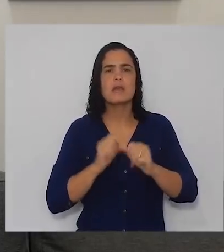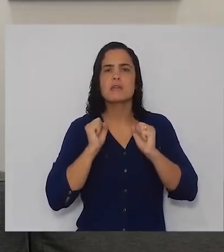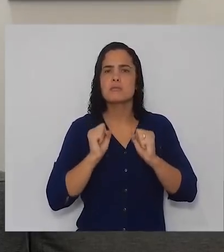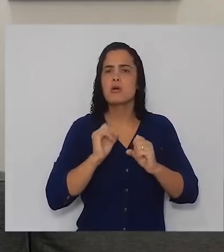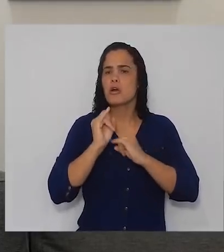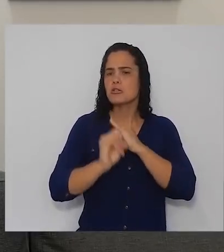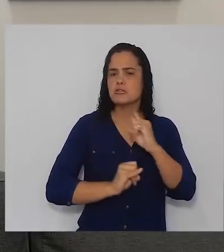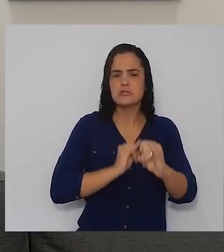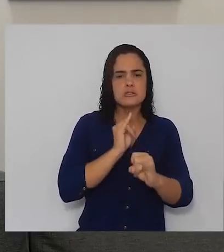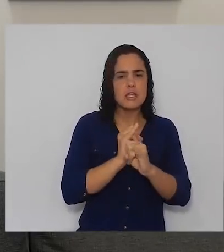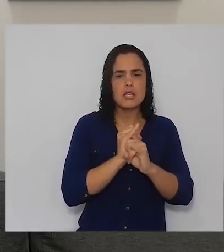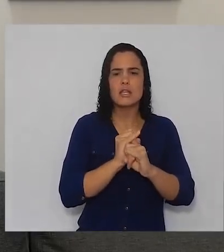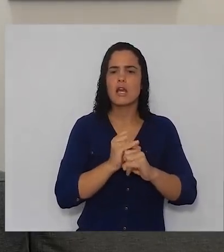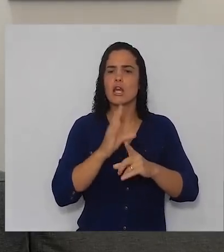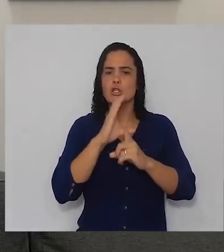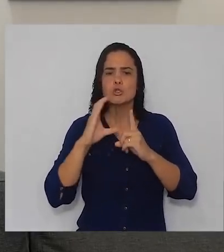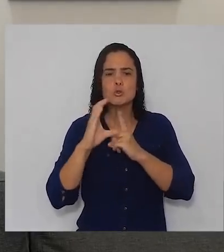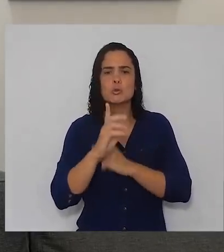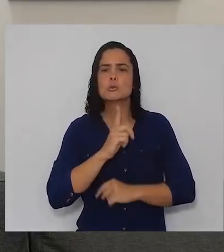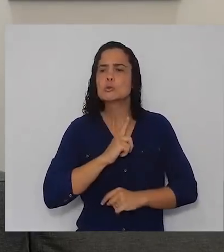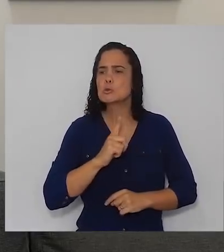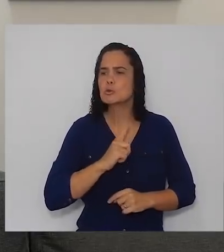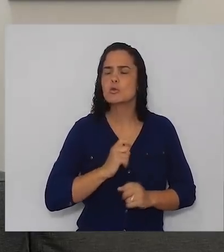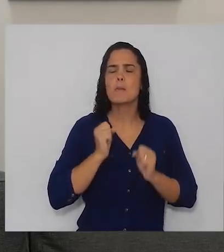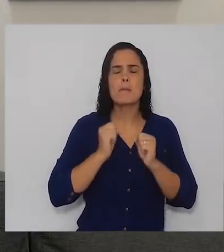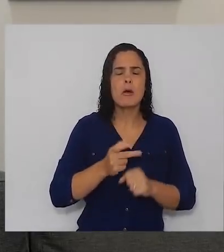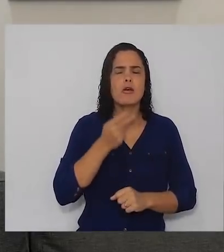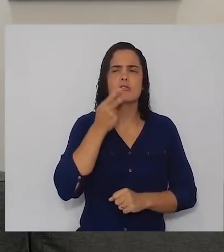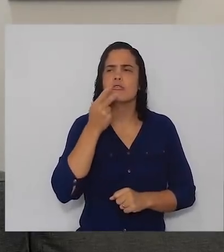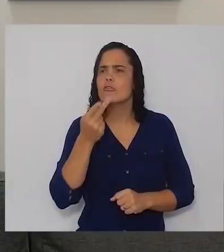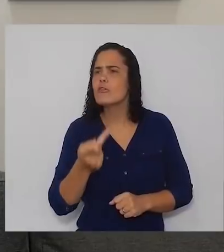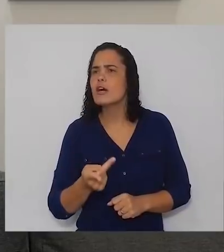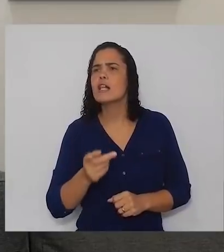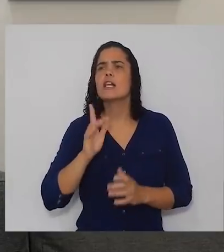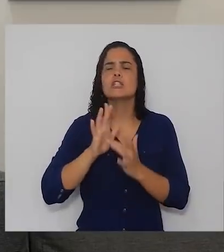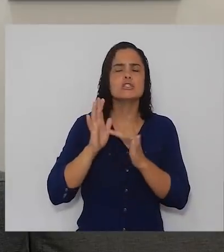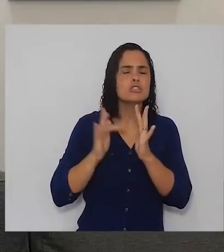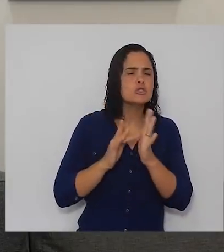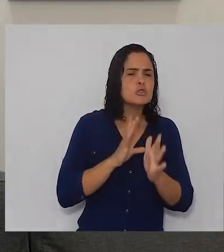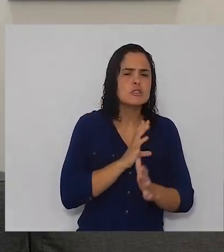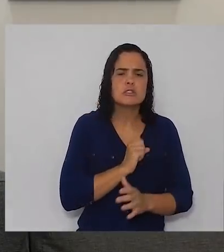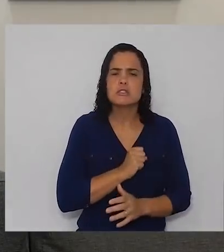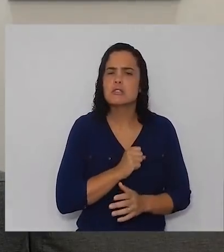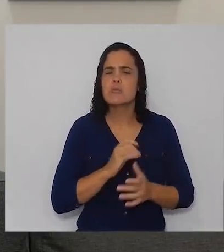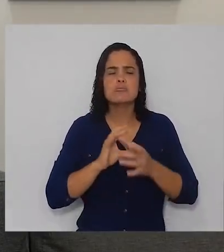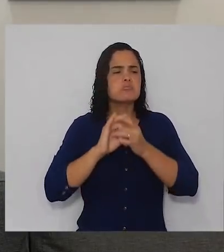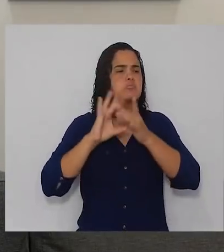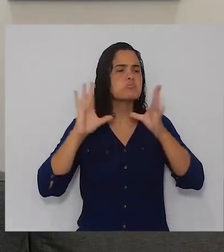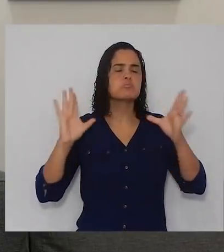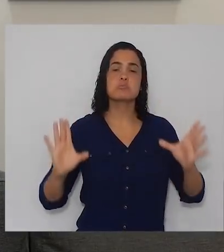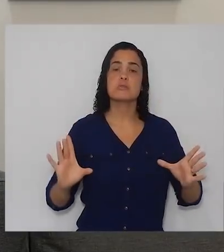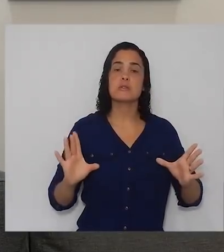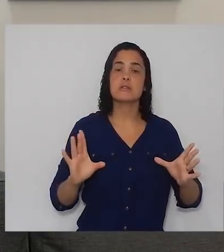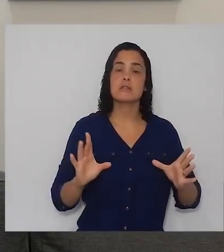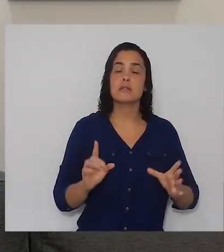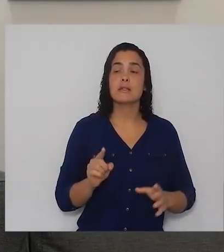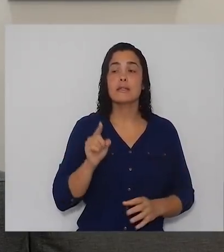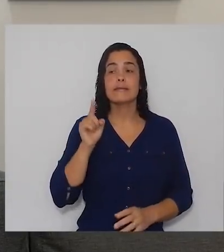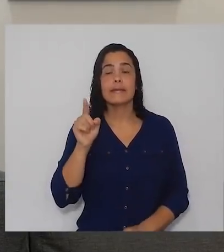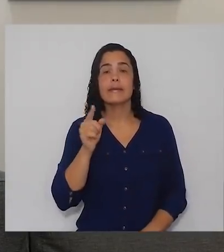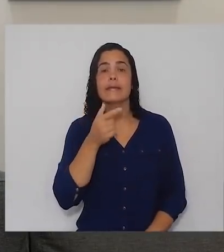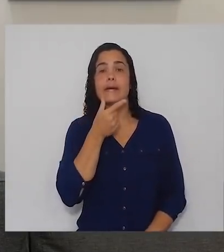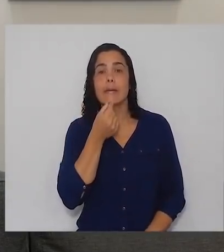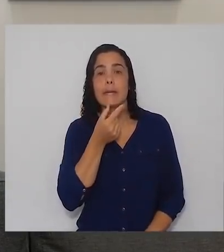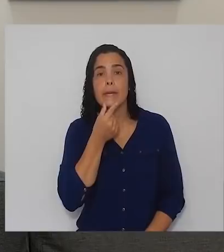feitas livremente, sem qualquer censura, podemos falar do amor de Jesus abertamente e alguém como Ricardo, sua